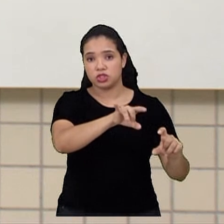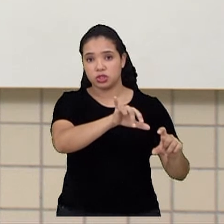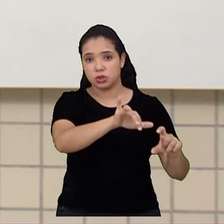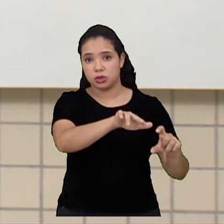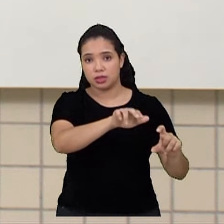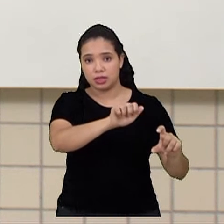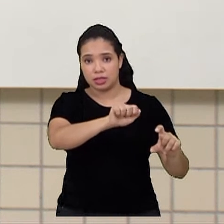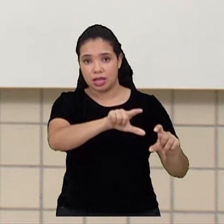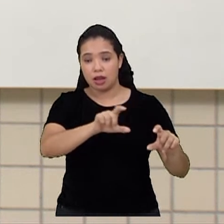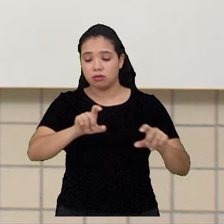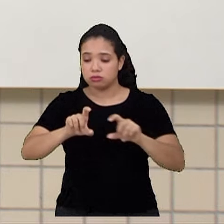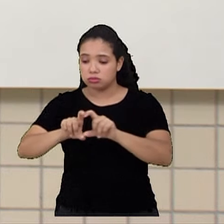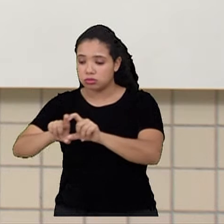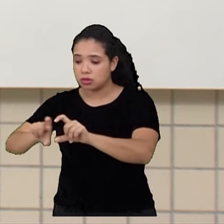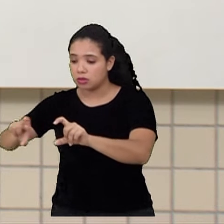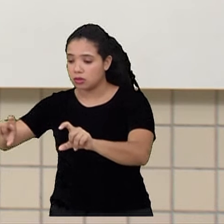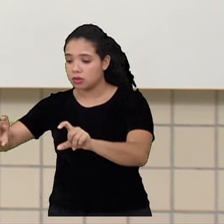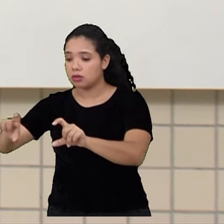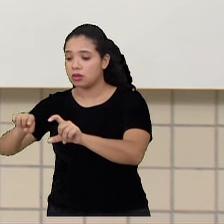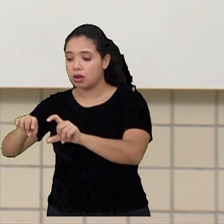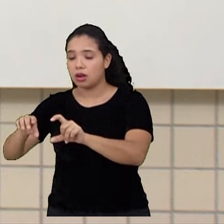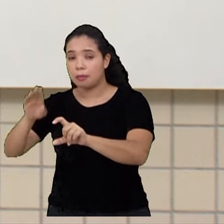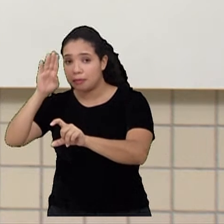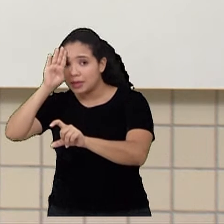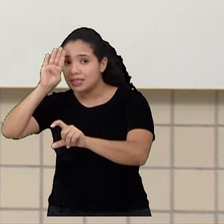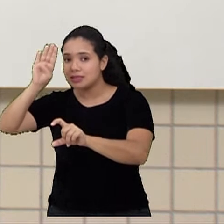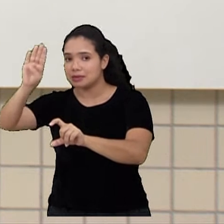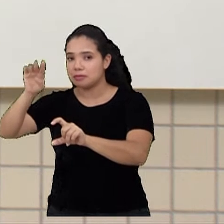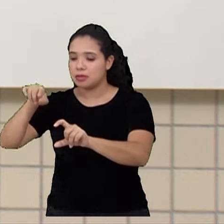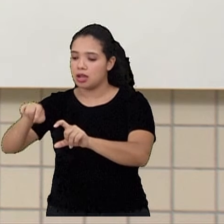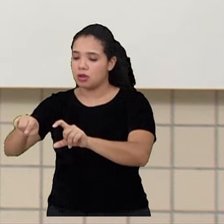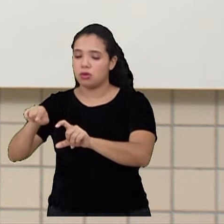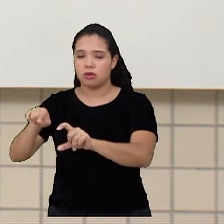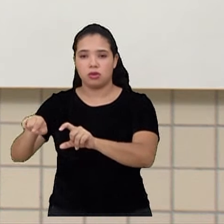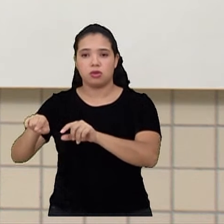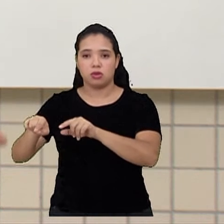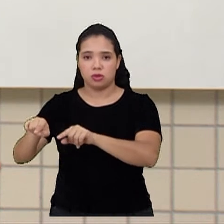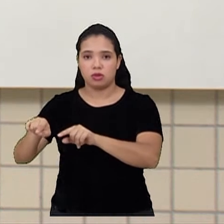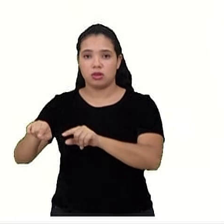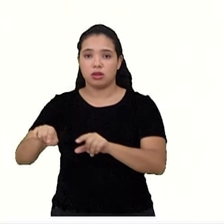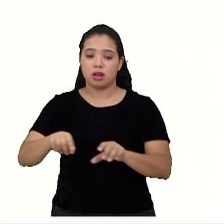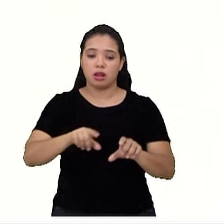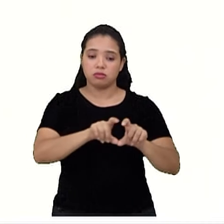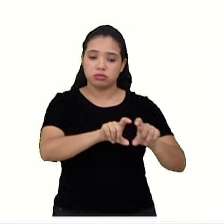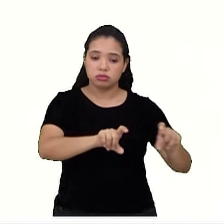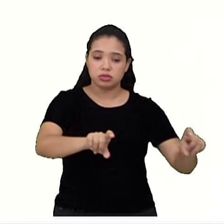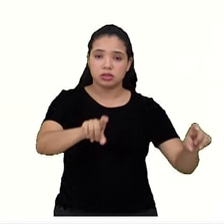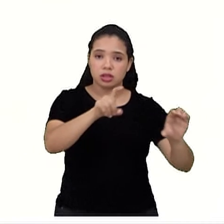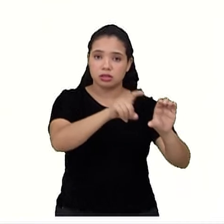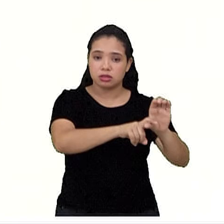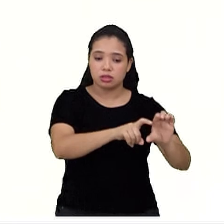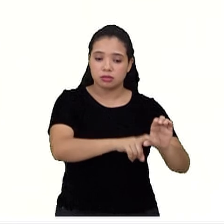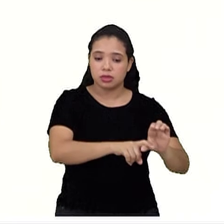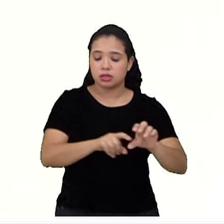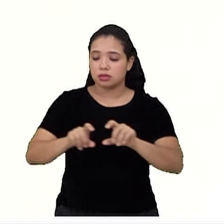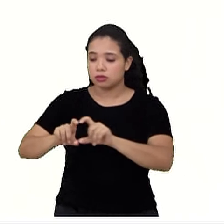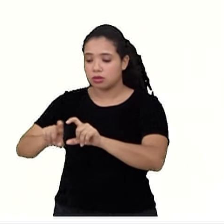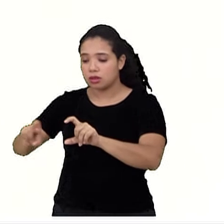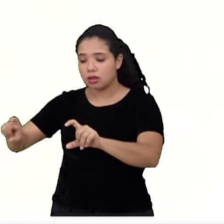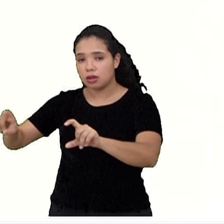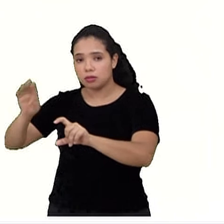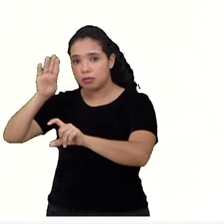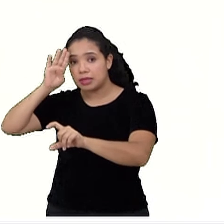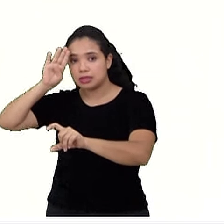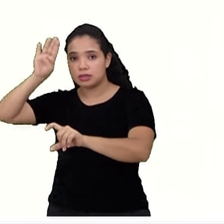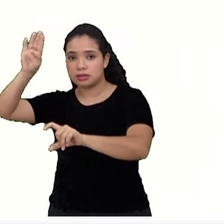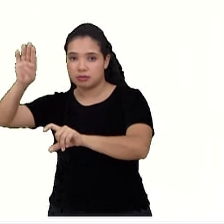and independent clause, aquela oração que é dependente e a que é a principal, a